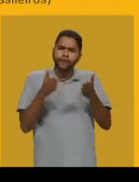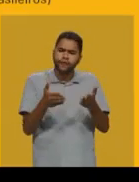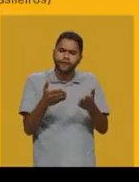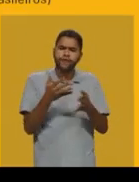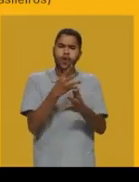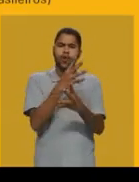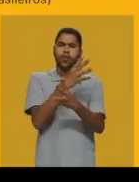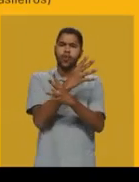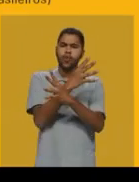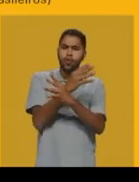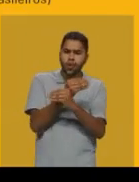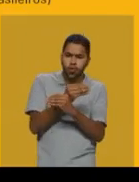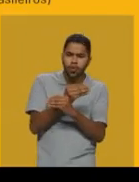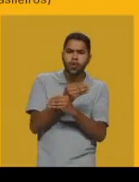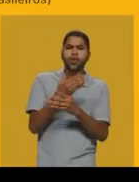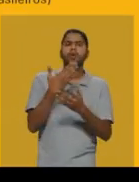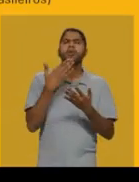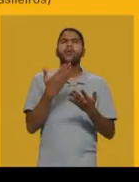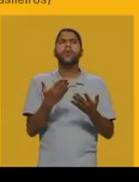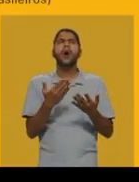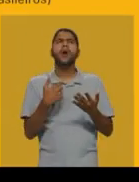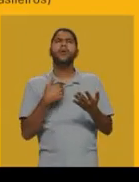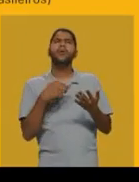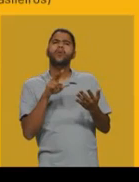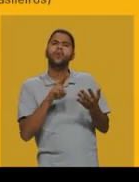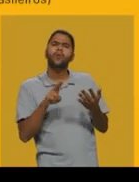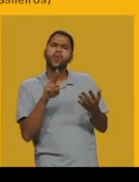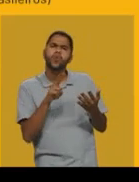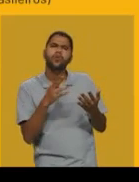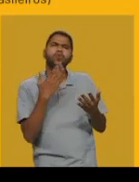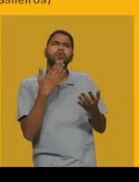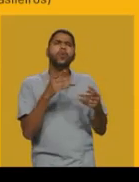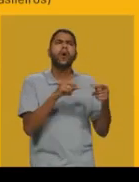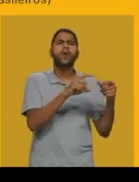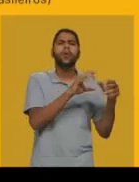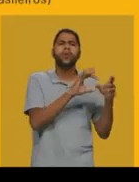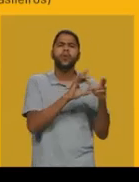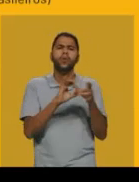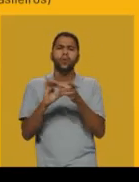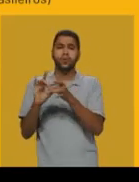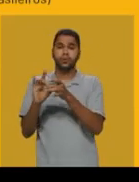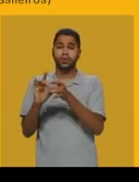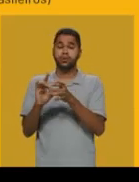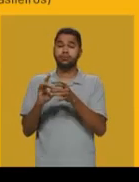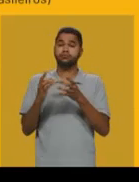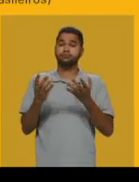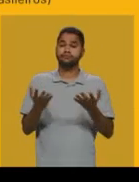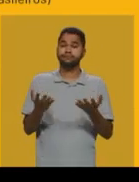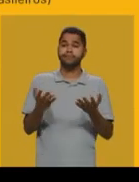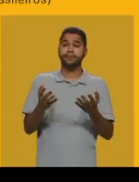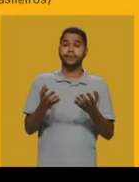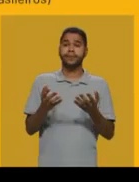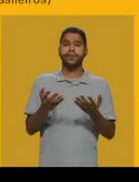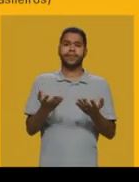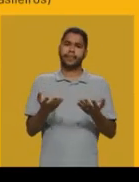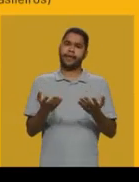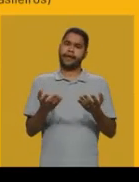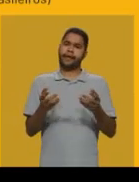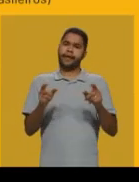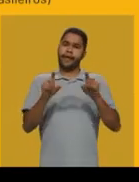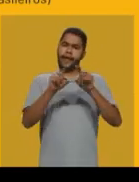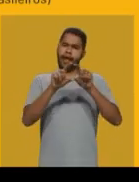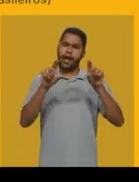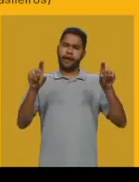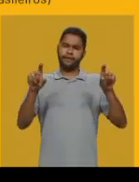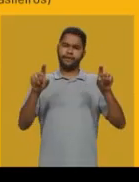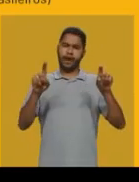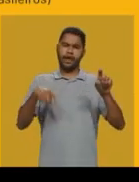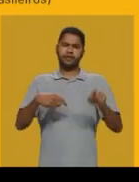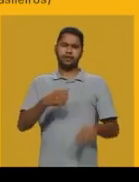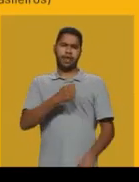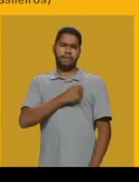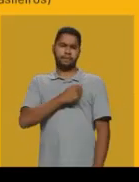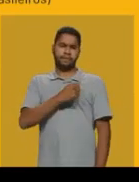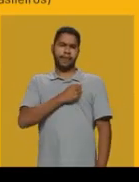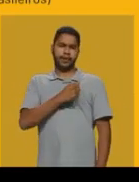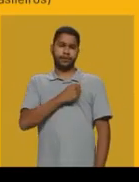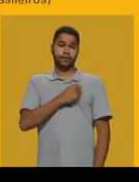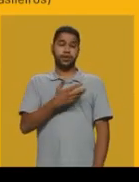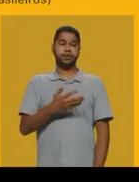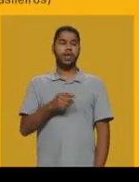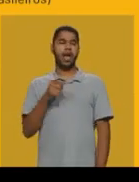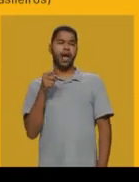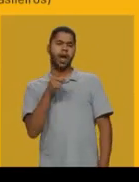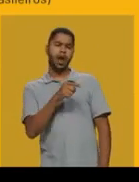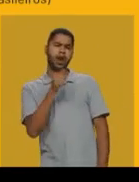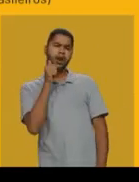você usa qual conjunção e em qual contexto. Essa frase, ela é machista, né, gente? Mas olha só, ela é